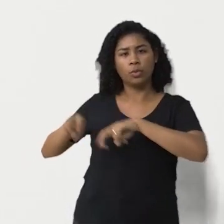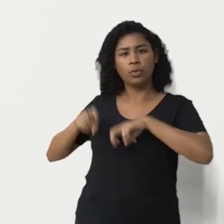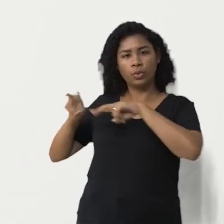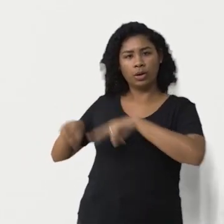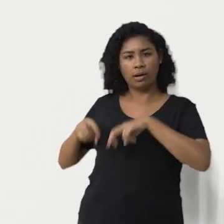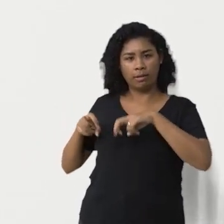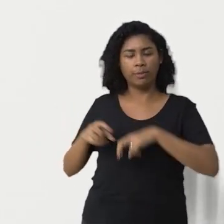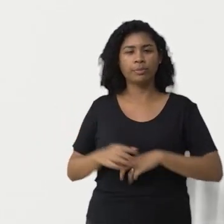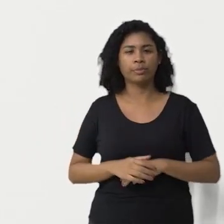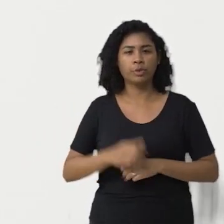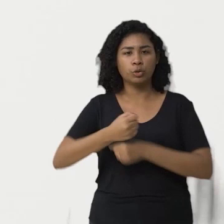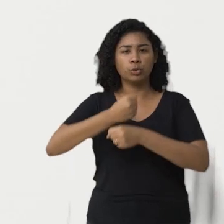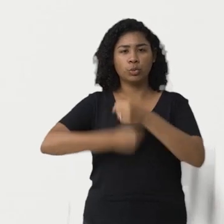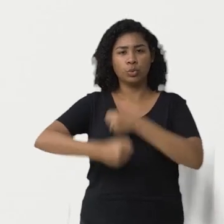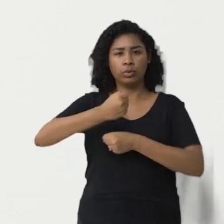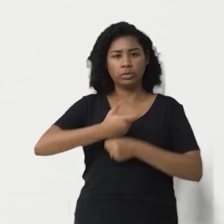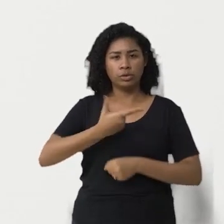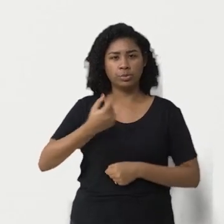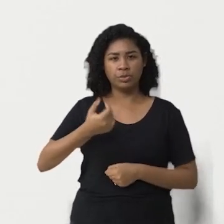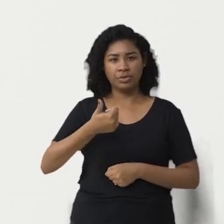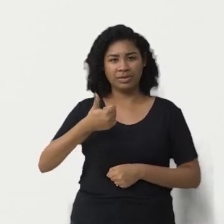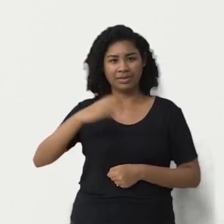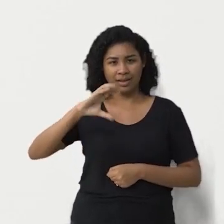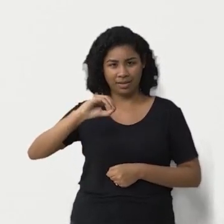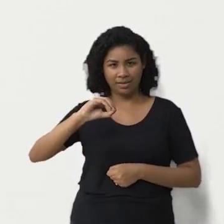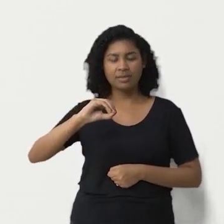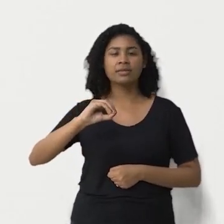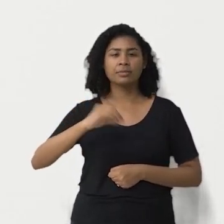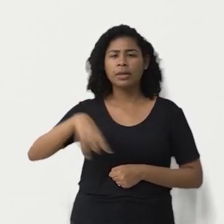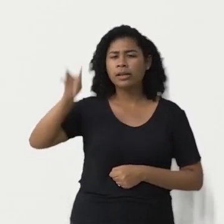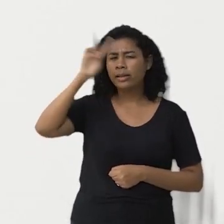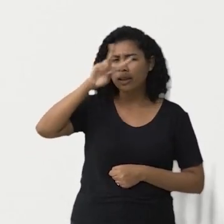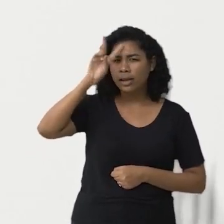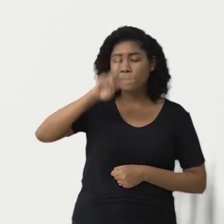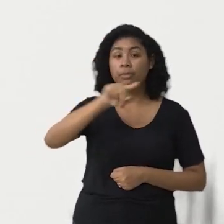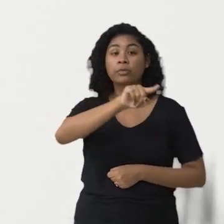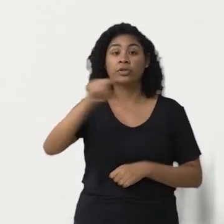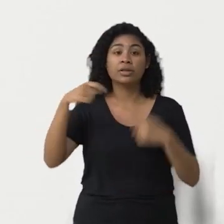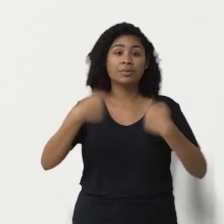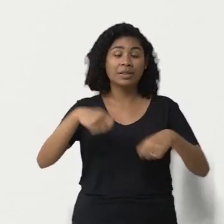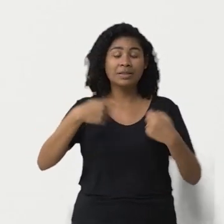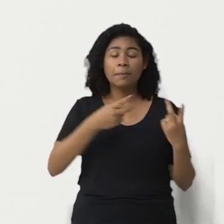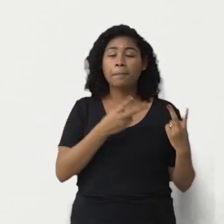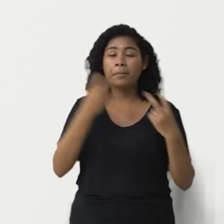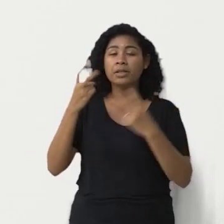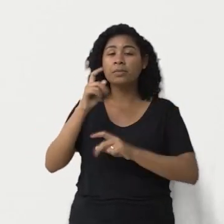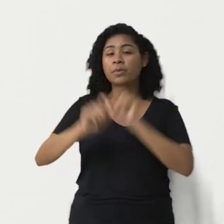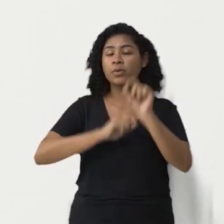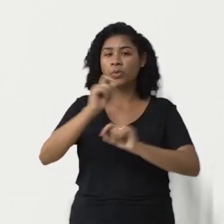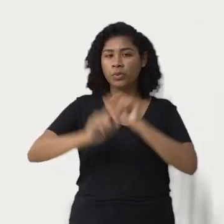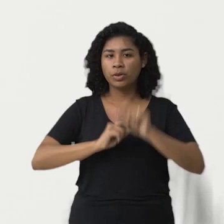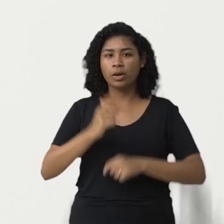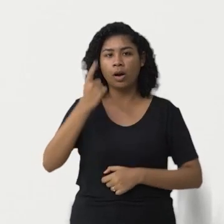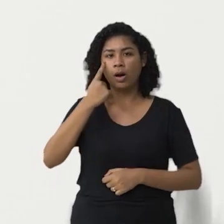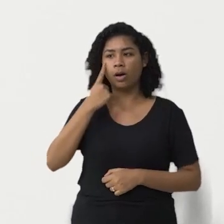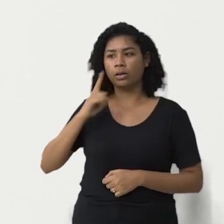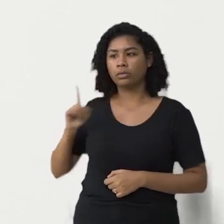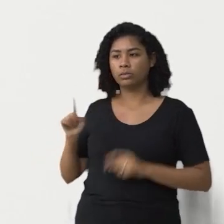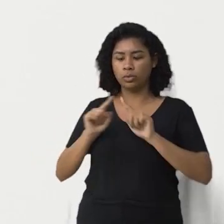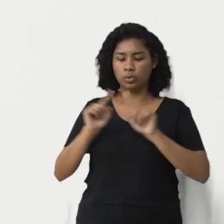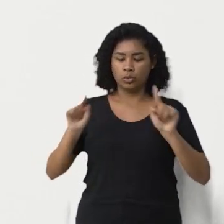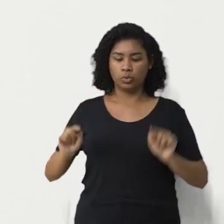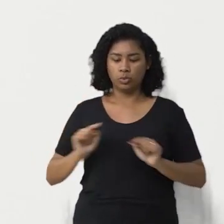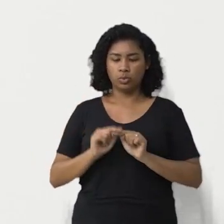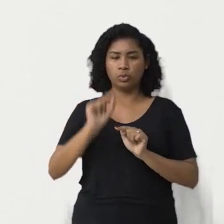população rural do ano de 2010. Lembrando que vocês têm que observar o que, gente? A legenda do